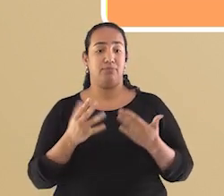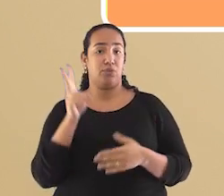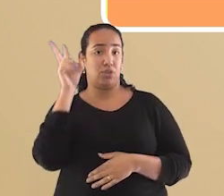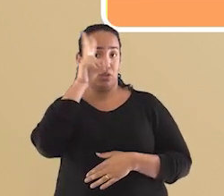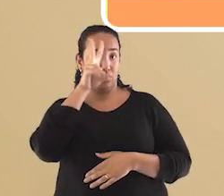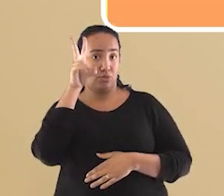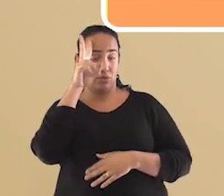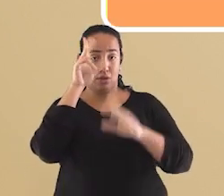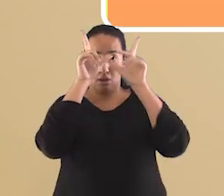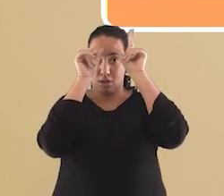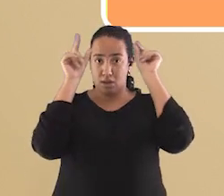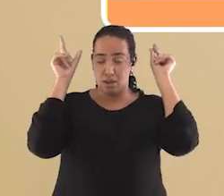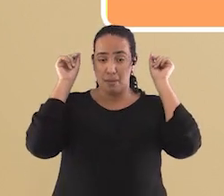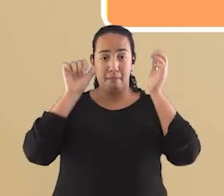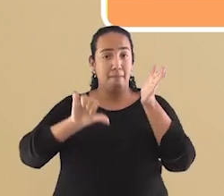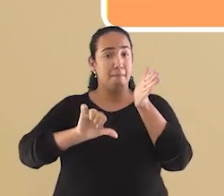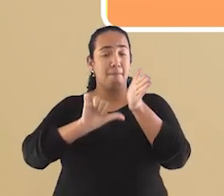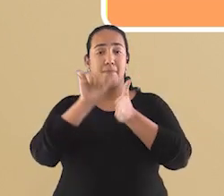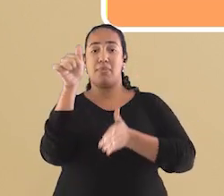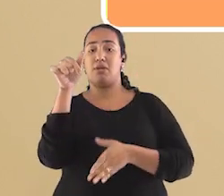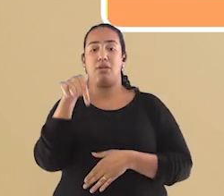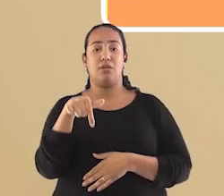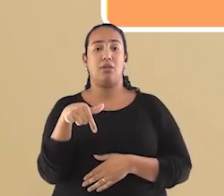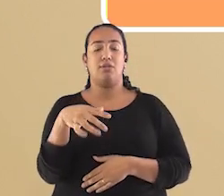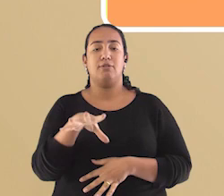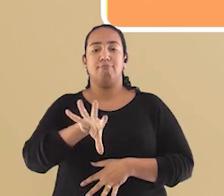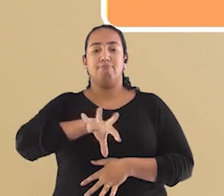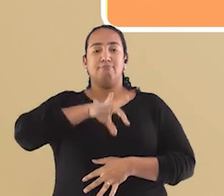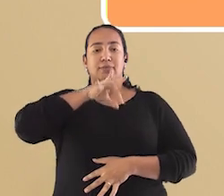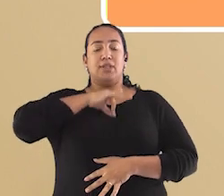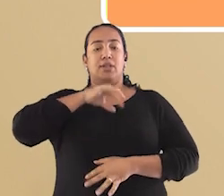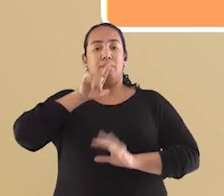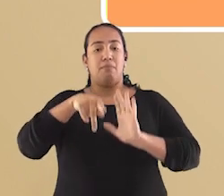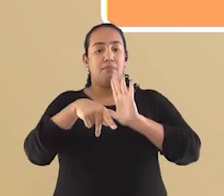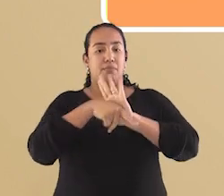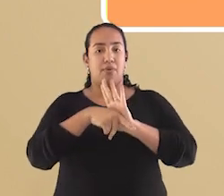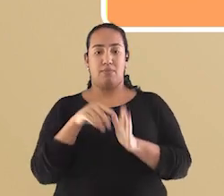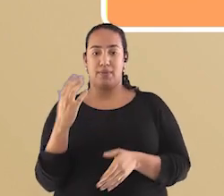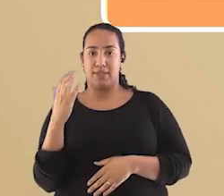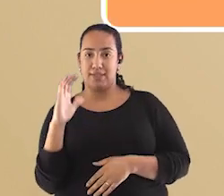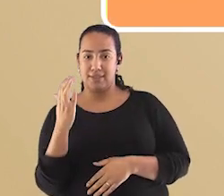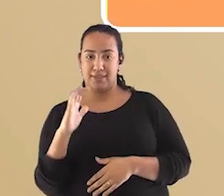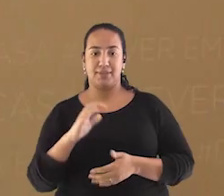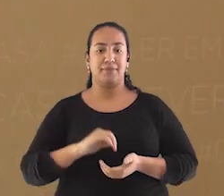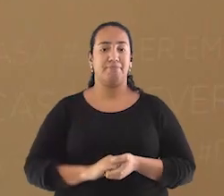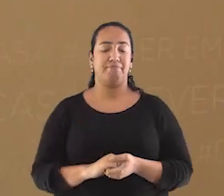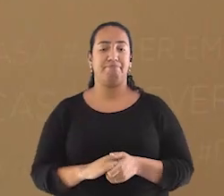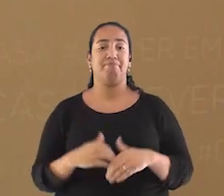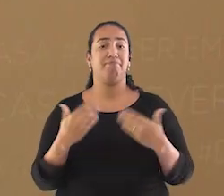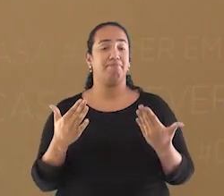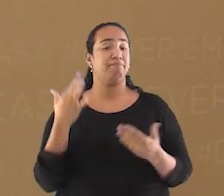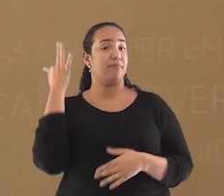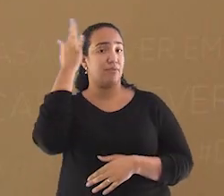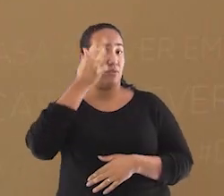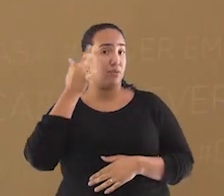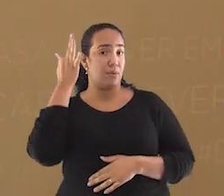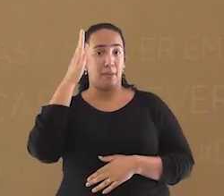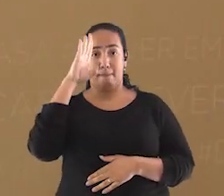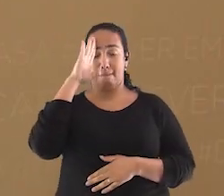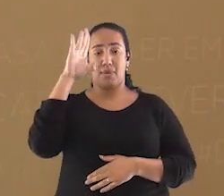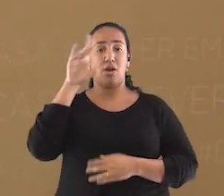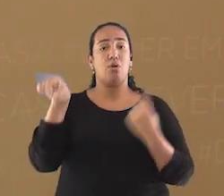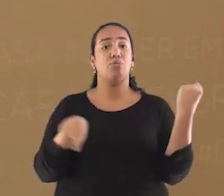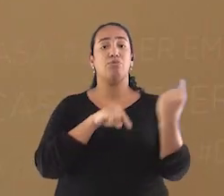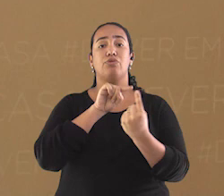gregos foram pioneiros em tratá-la com espírito científico, separando a lenda dos fatos. Na filosofia, o